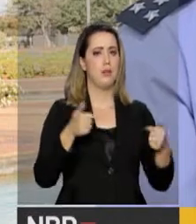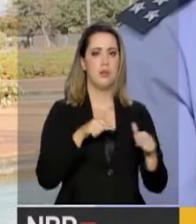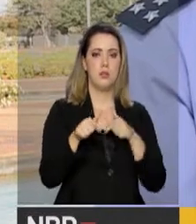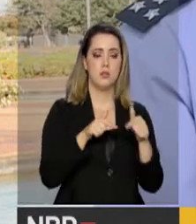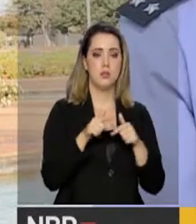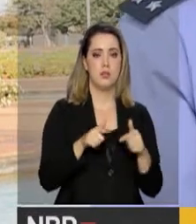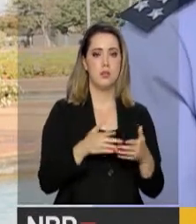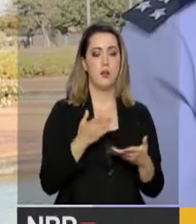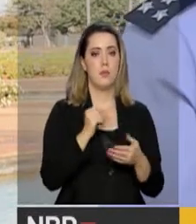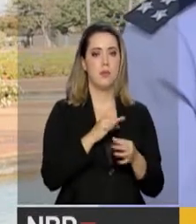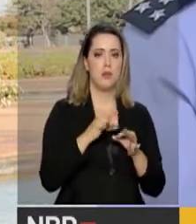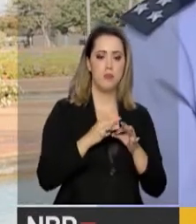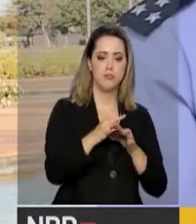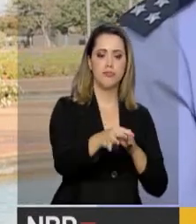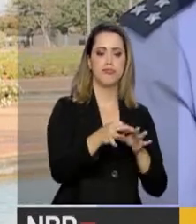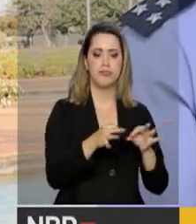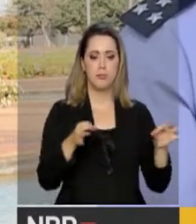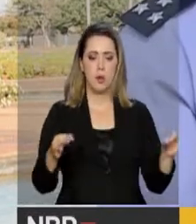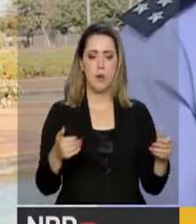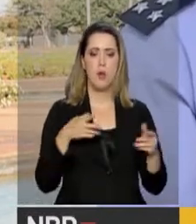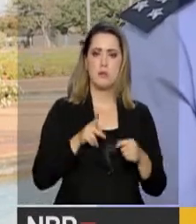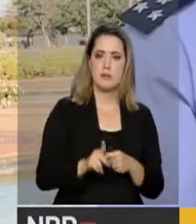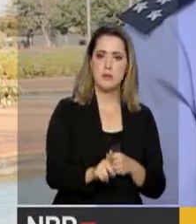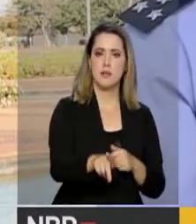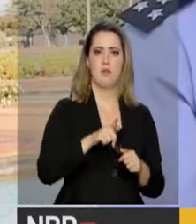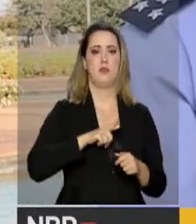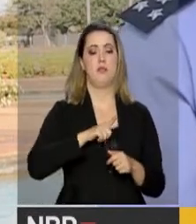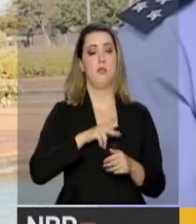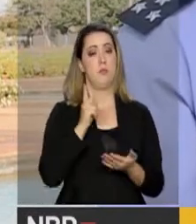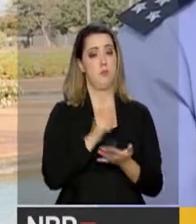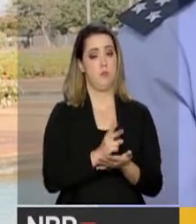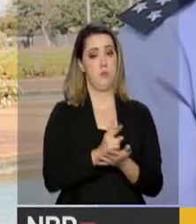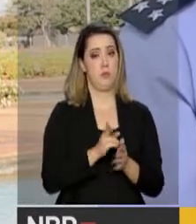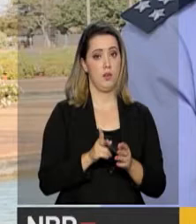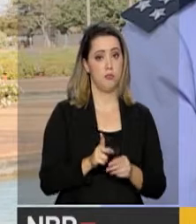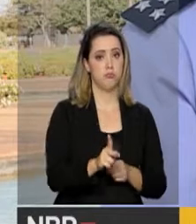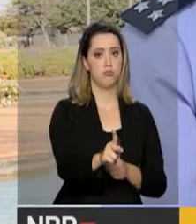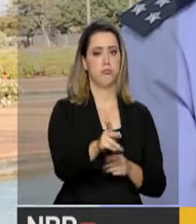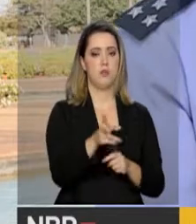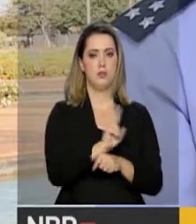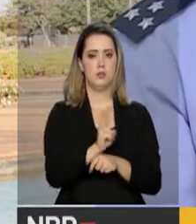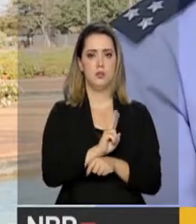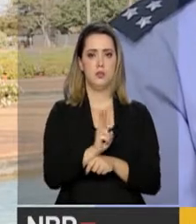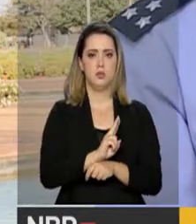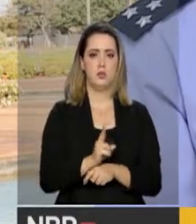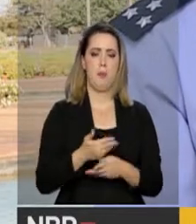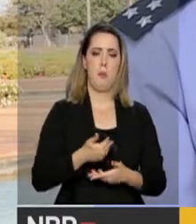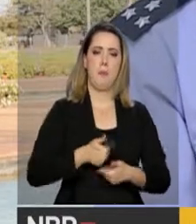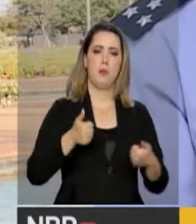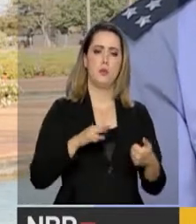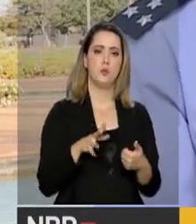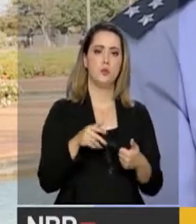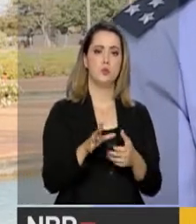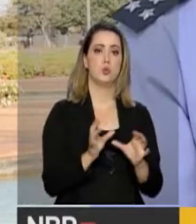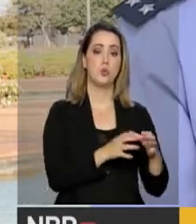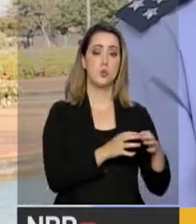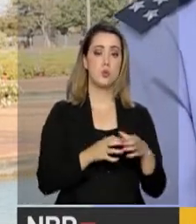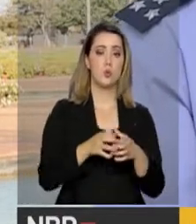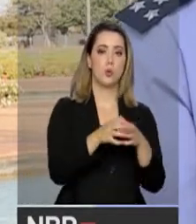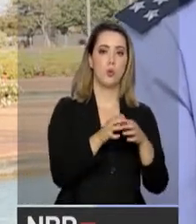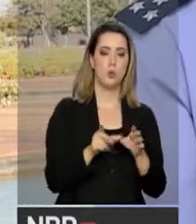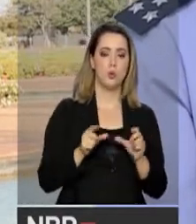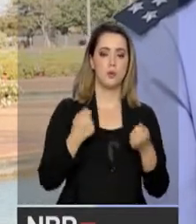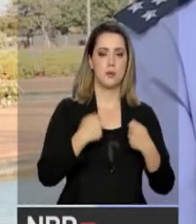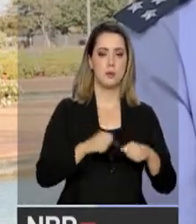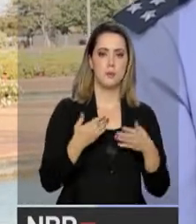ágil, mais abrangente, mais permanente e que a gente tenha uma maior complementaridade de todos esses órgãos e agências